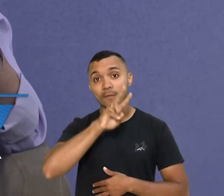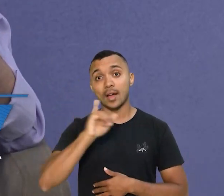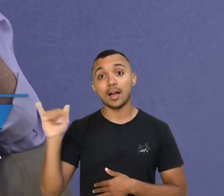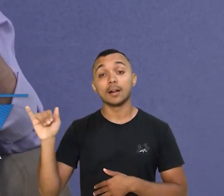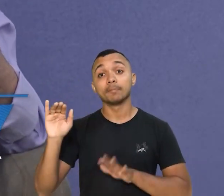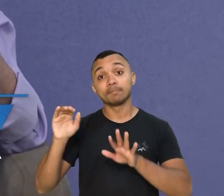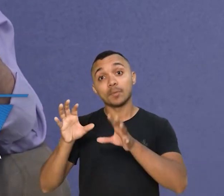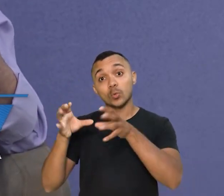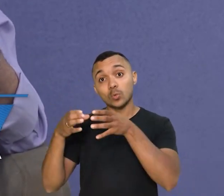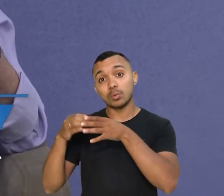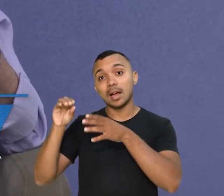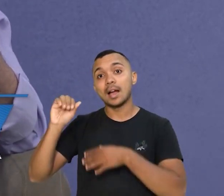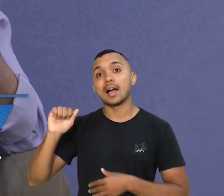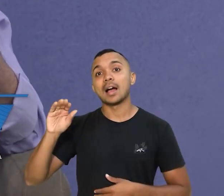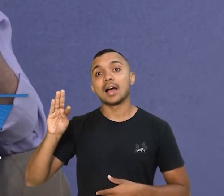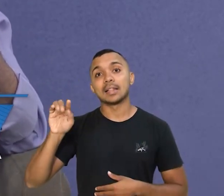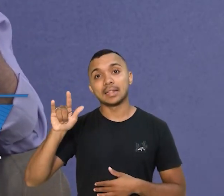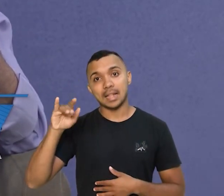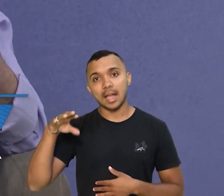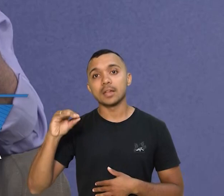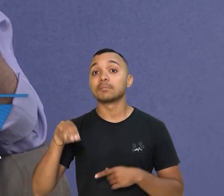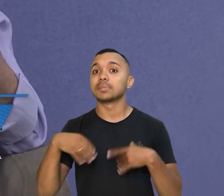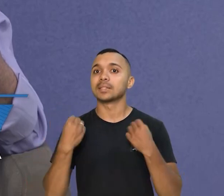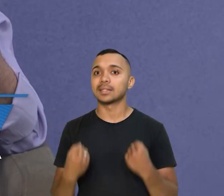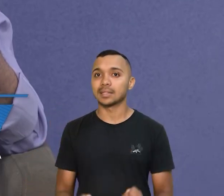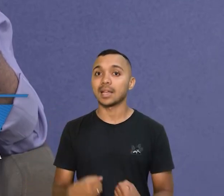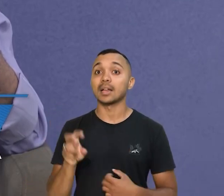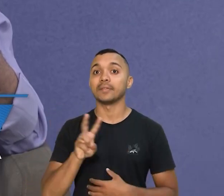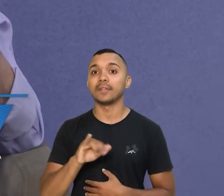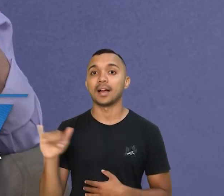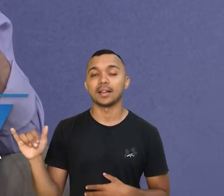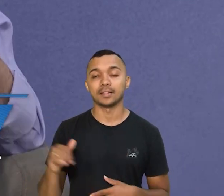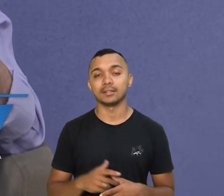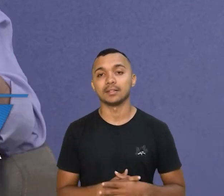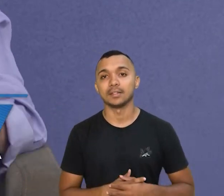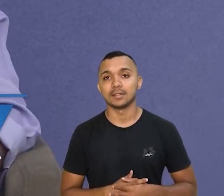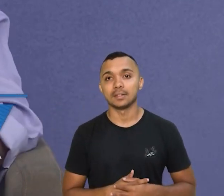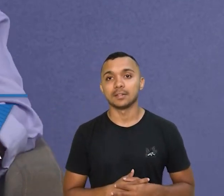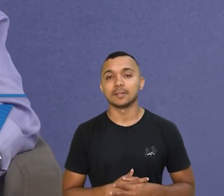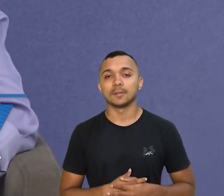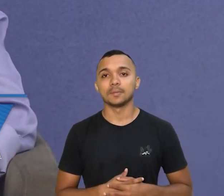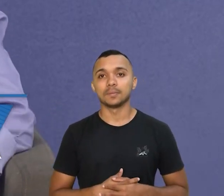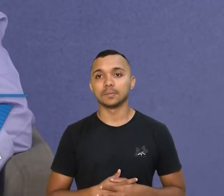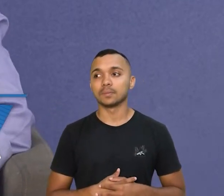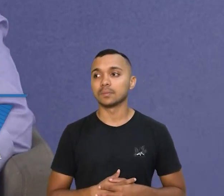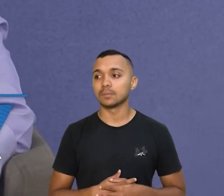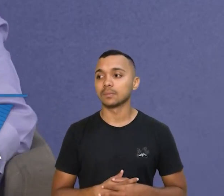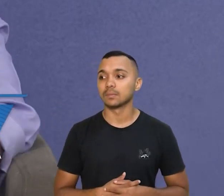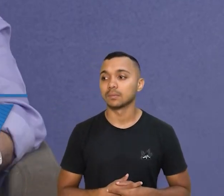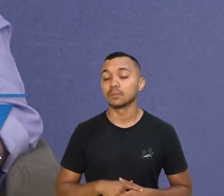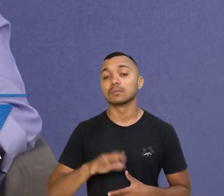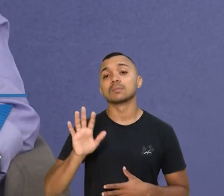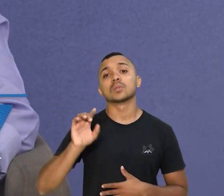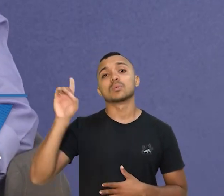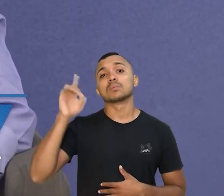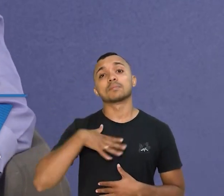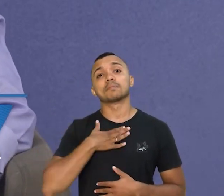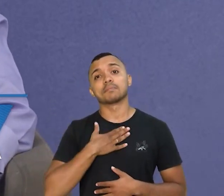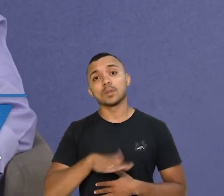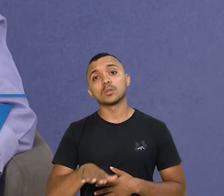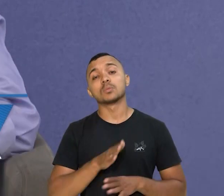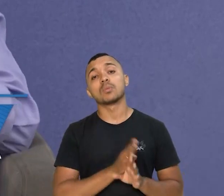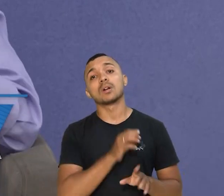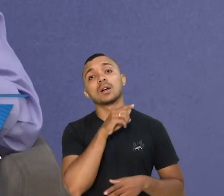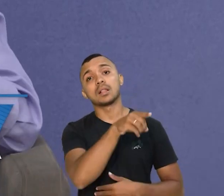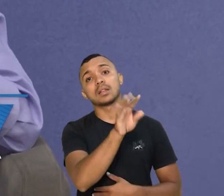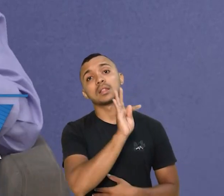é um time que briga lá por cima. É um dos três grandes. É, briga lá por cima. Agora, eu só não gostei, porque o